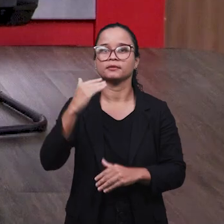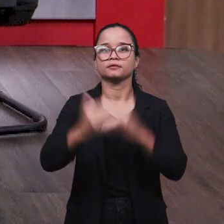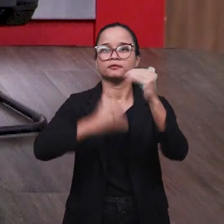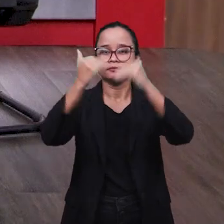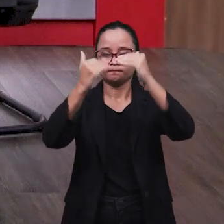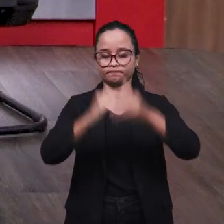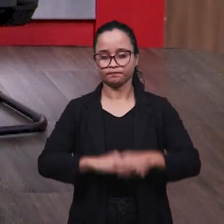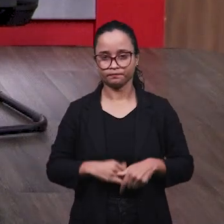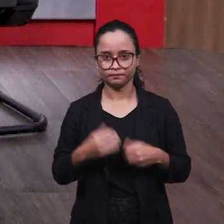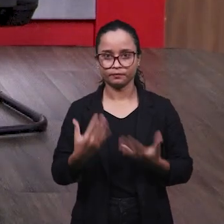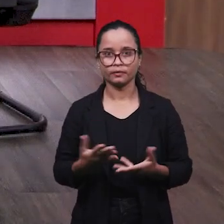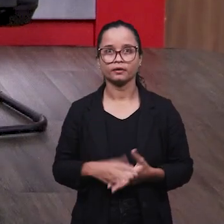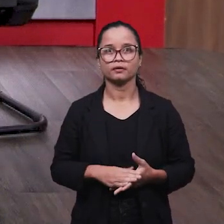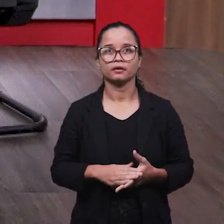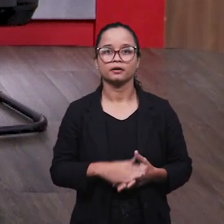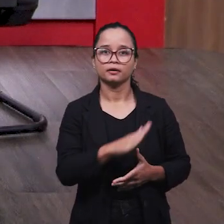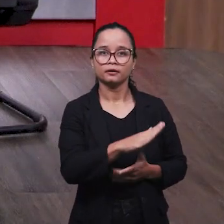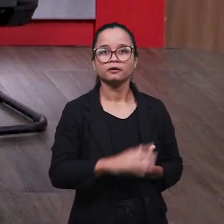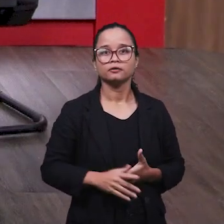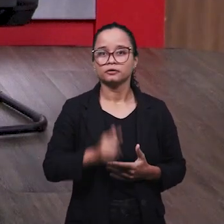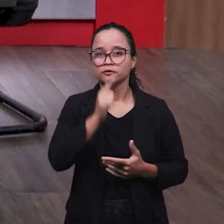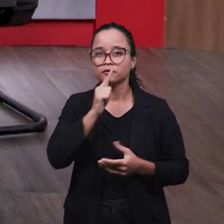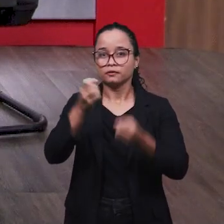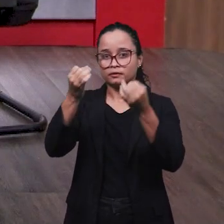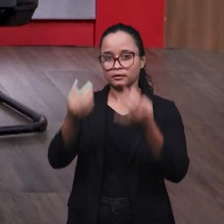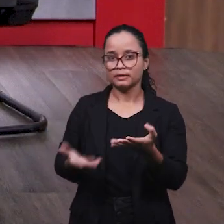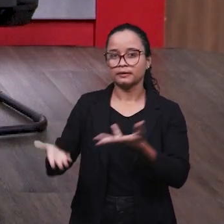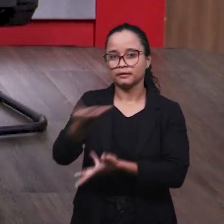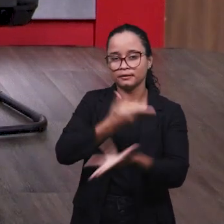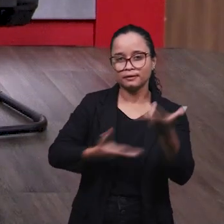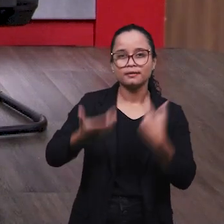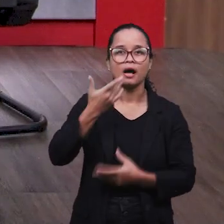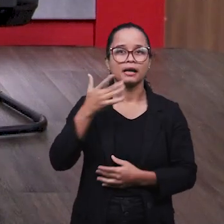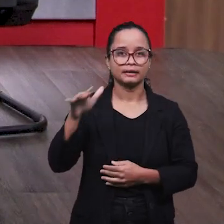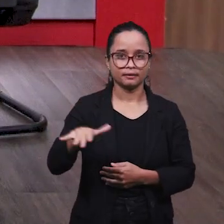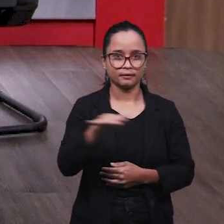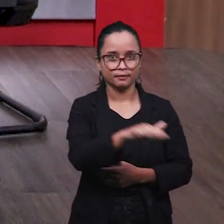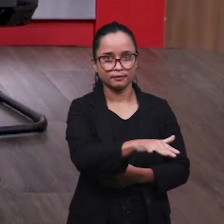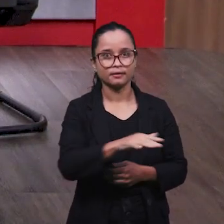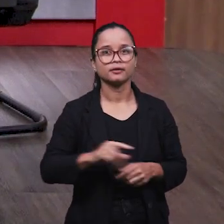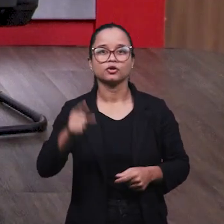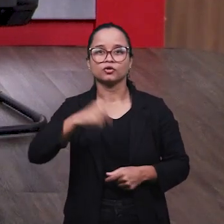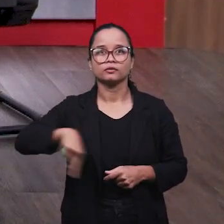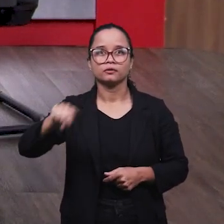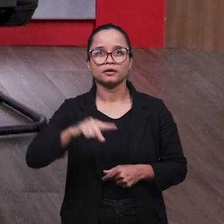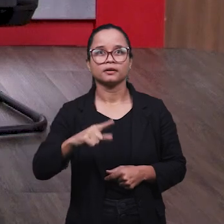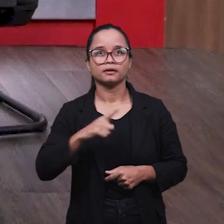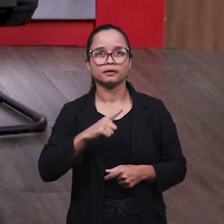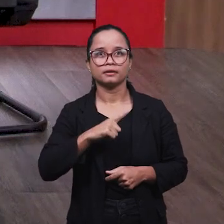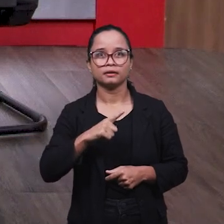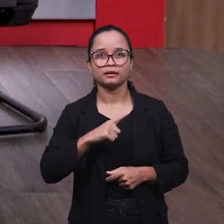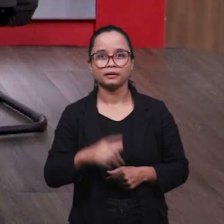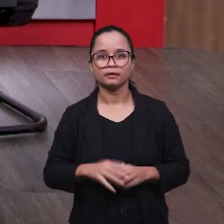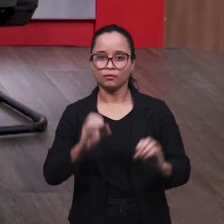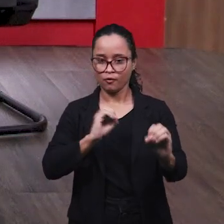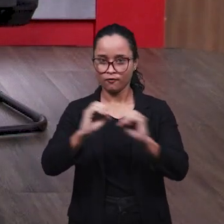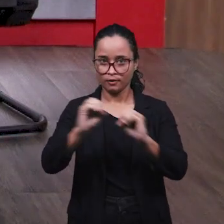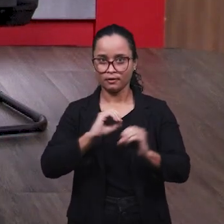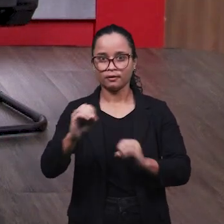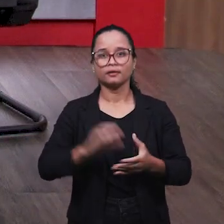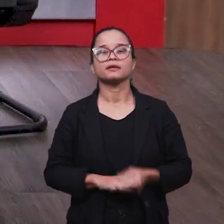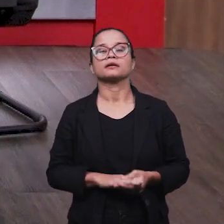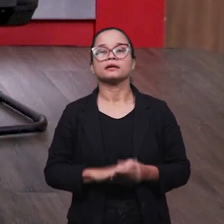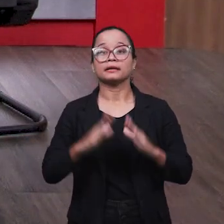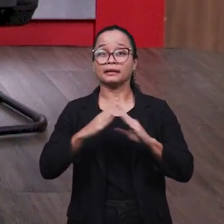ainda. Gilson, isso que você está falando dessa interação das crianças, nós tivemos uma oficina em Ponta da Fruta